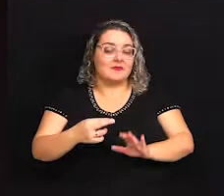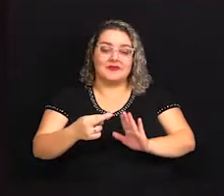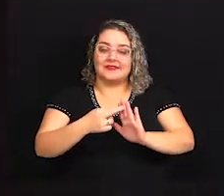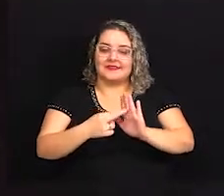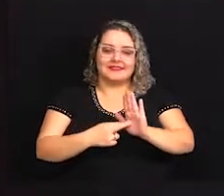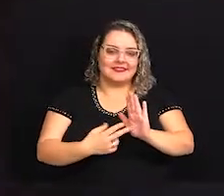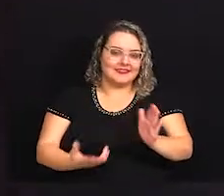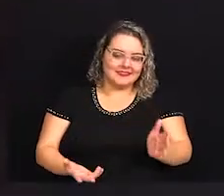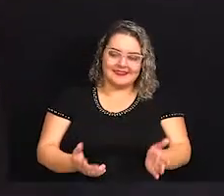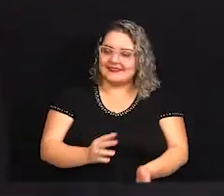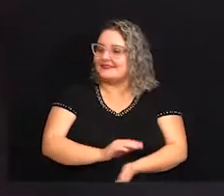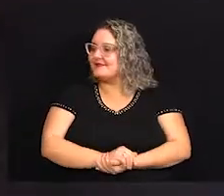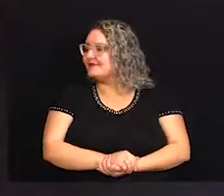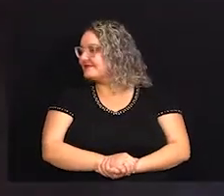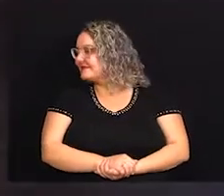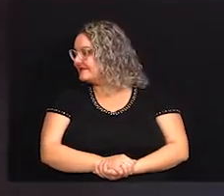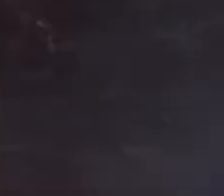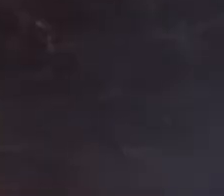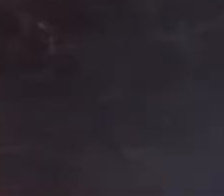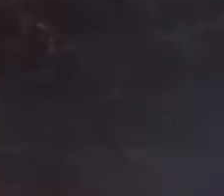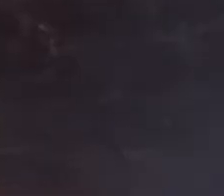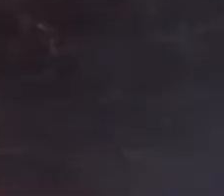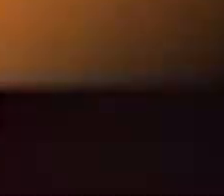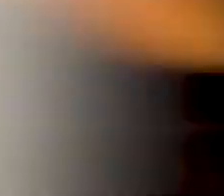Está pronta a nossa receita.